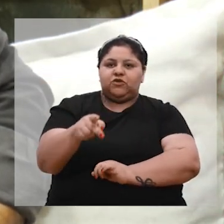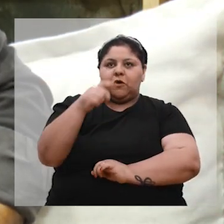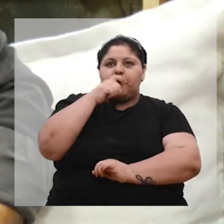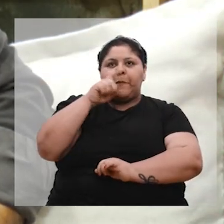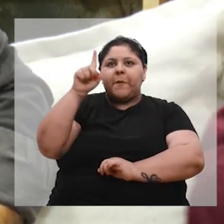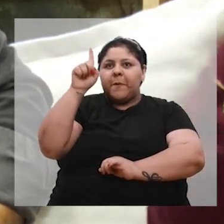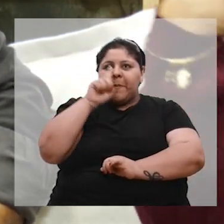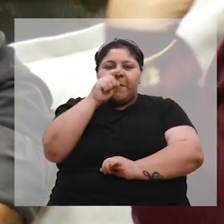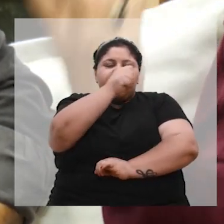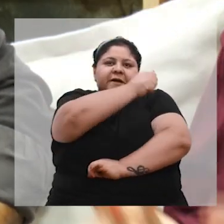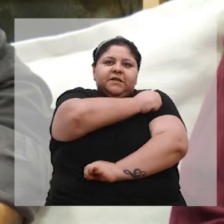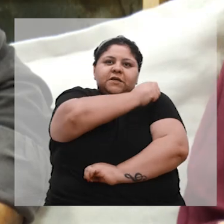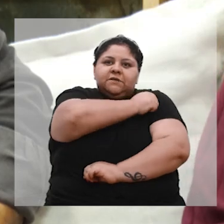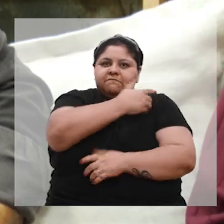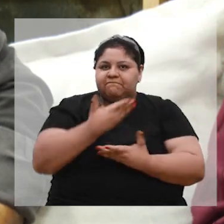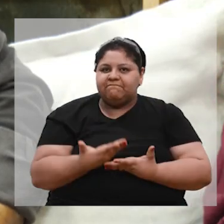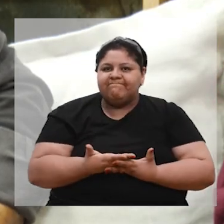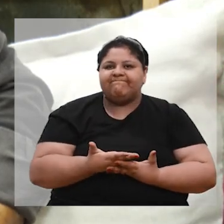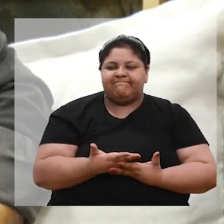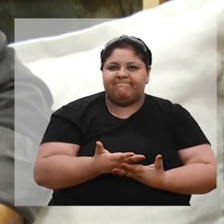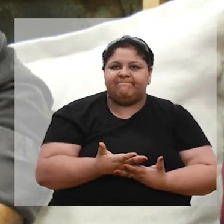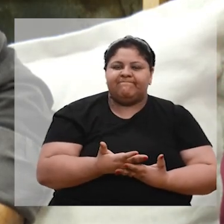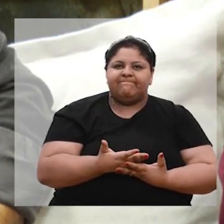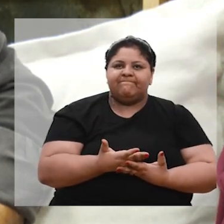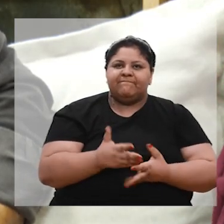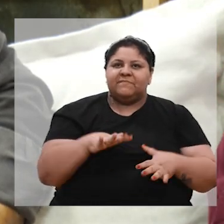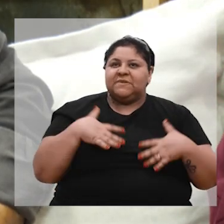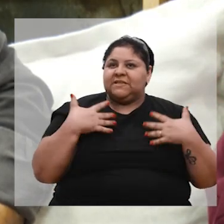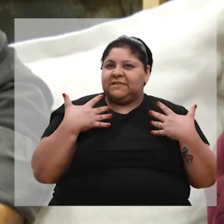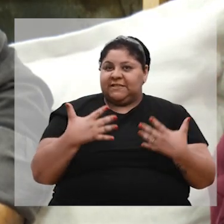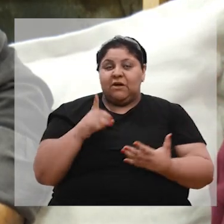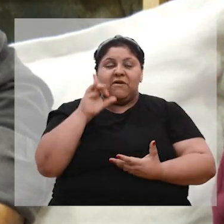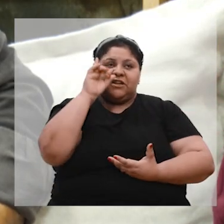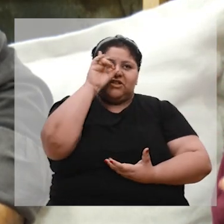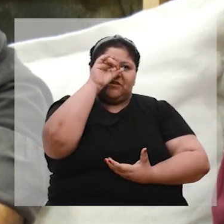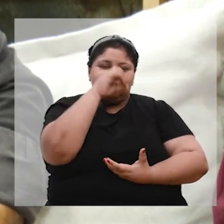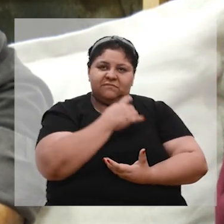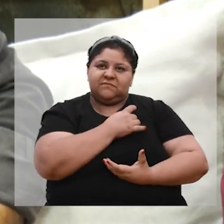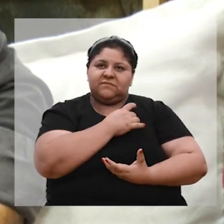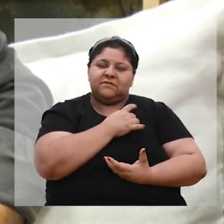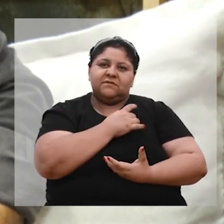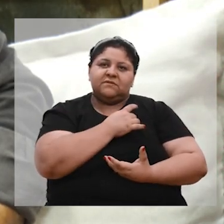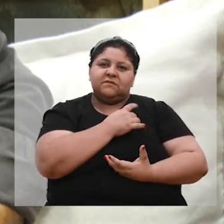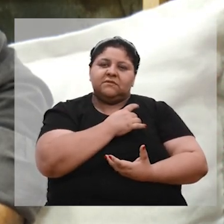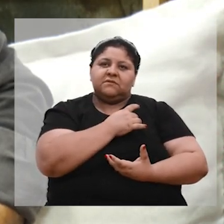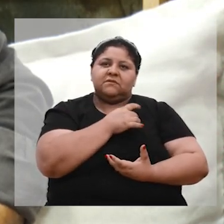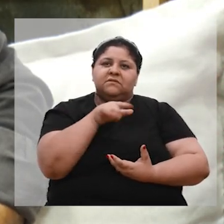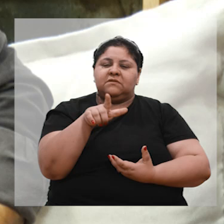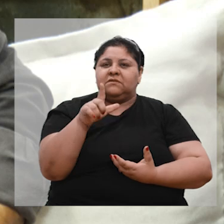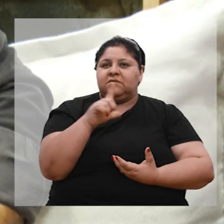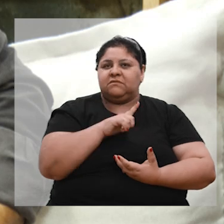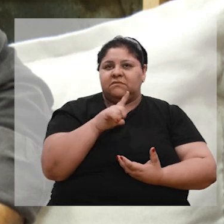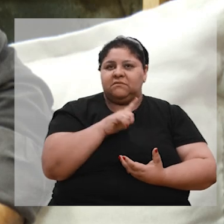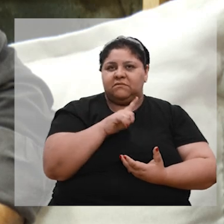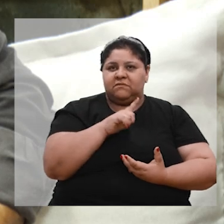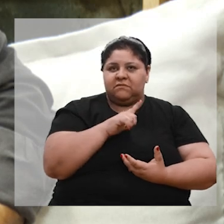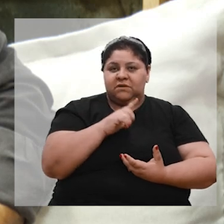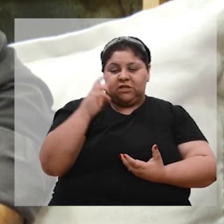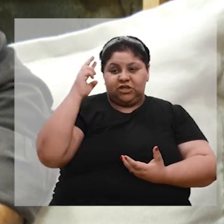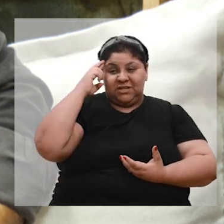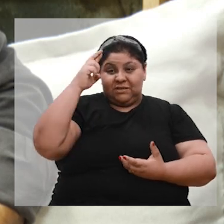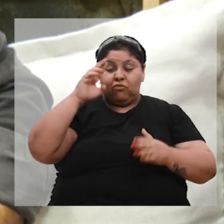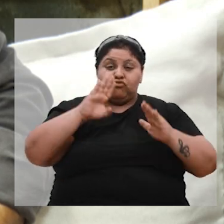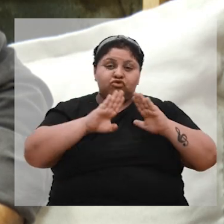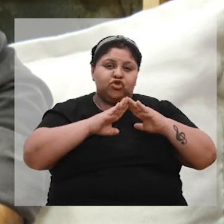os pais, como para os alunos. Então é uma coisa muito difícil. E tu ter direção